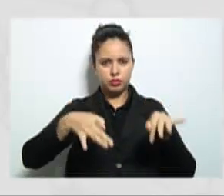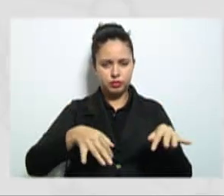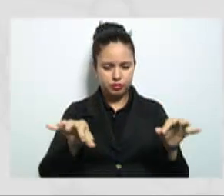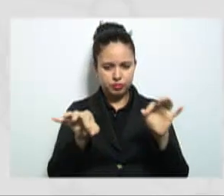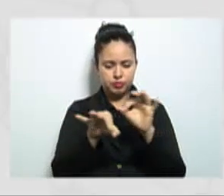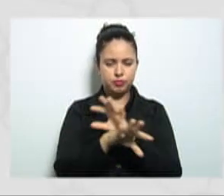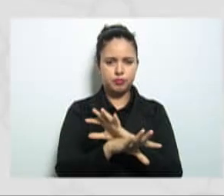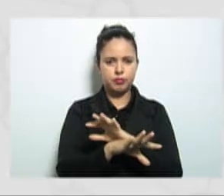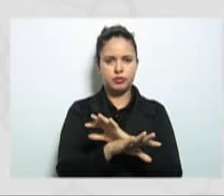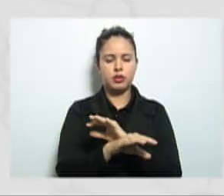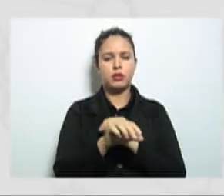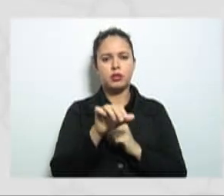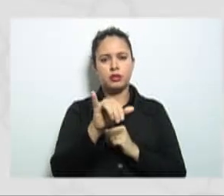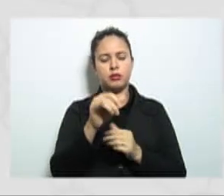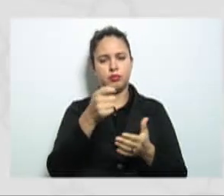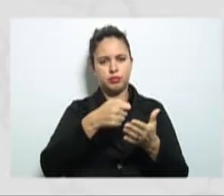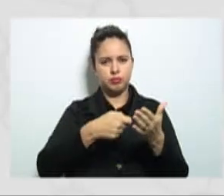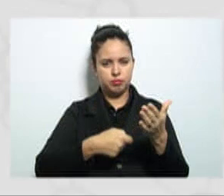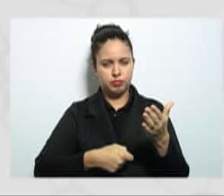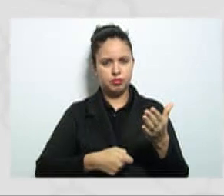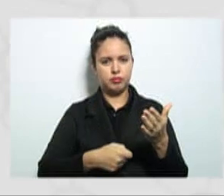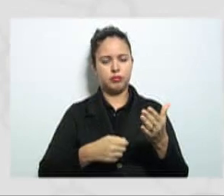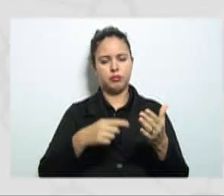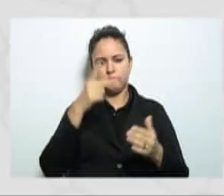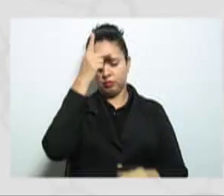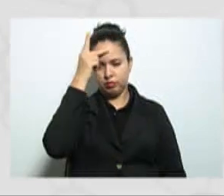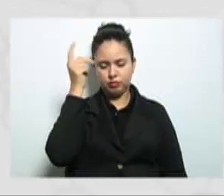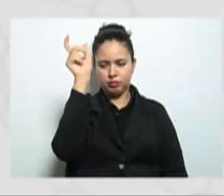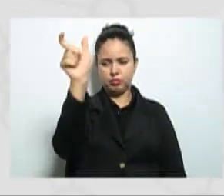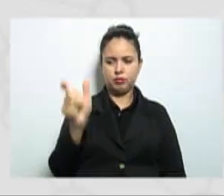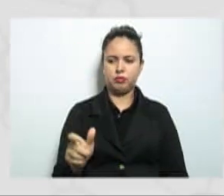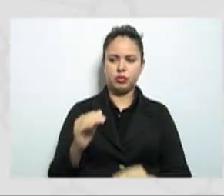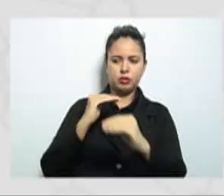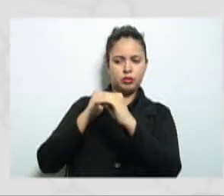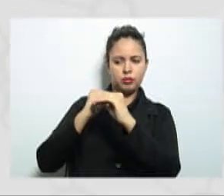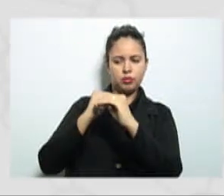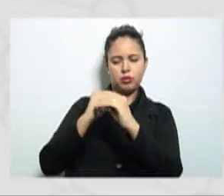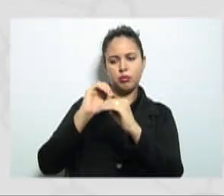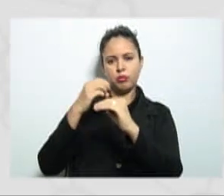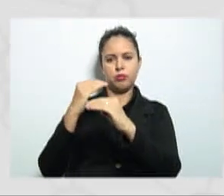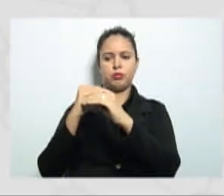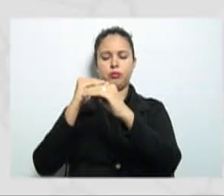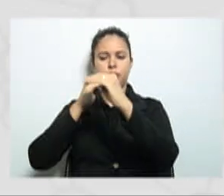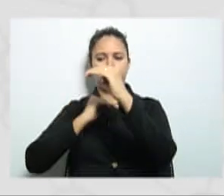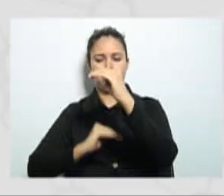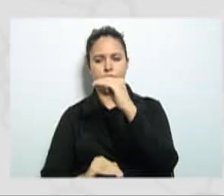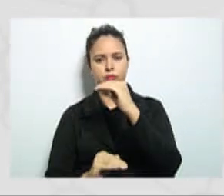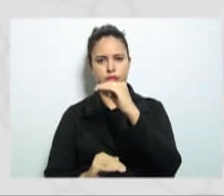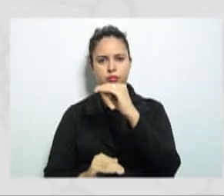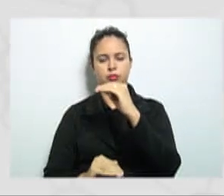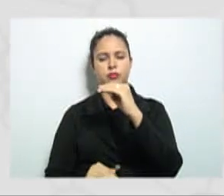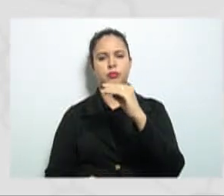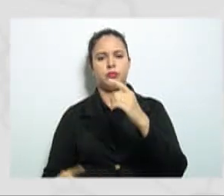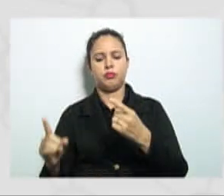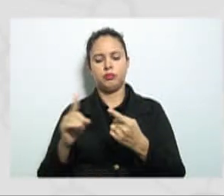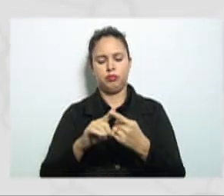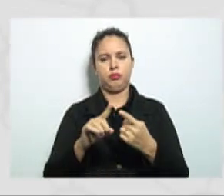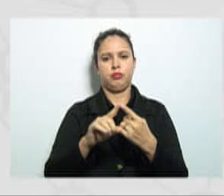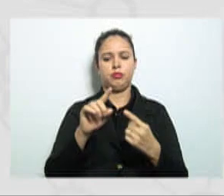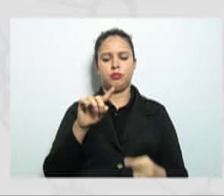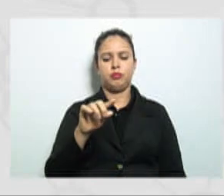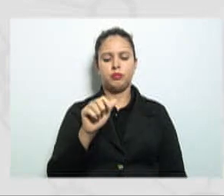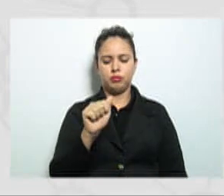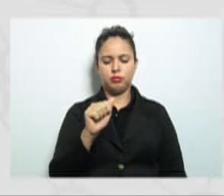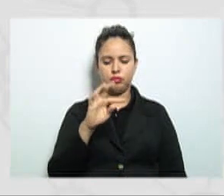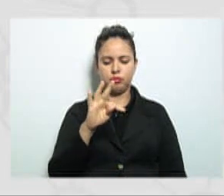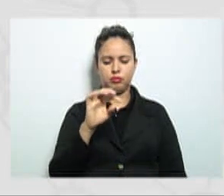estou escrevendo para alguém que ocupa um cargo equivalente ou inferior ao meu, o meu fecho vai ser atenciosamente.